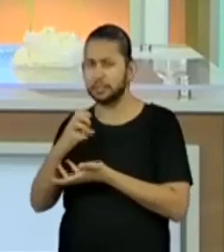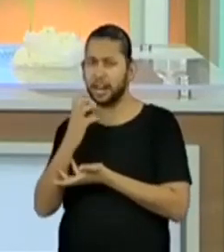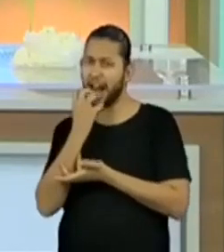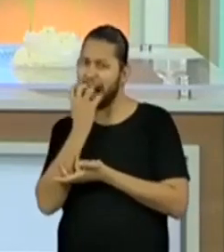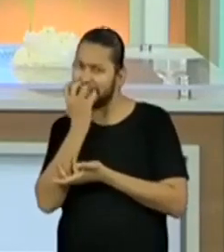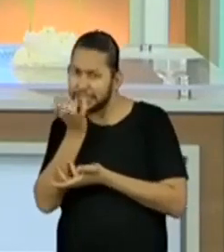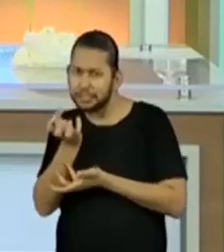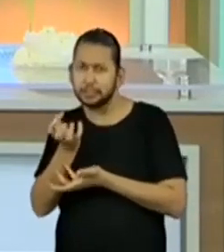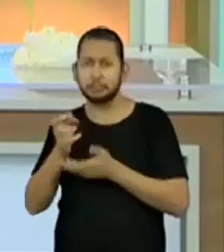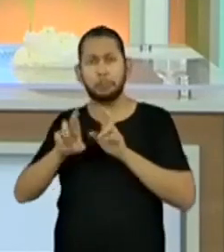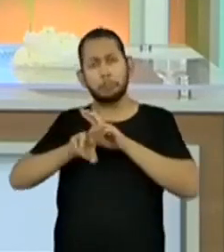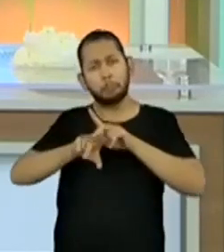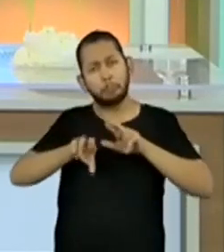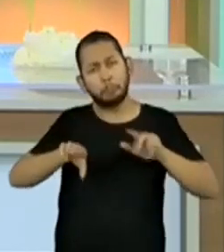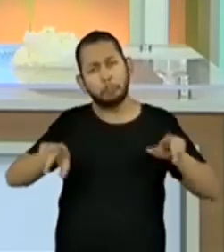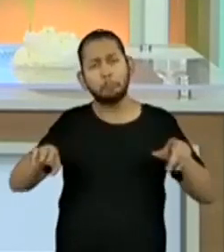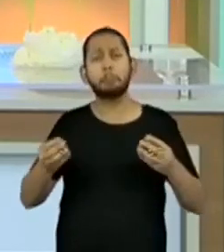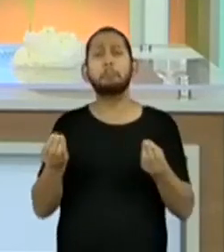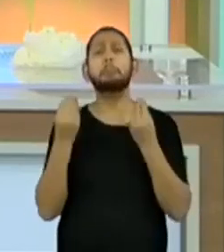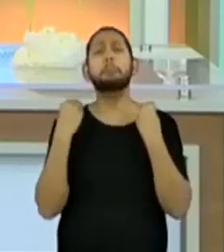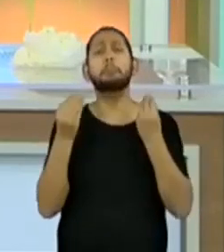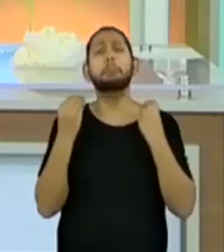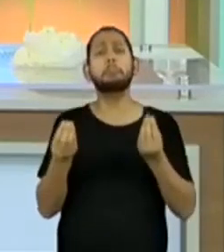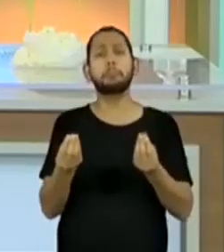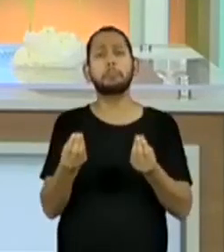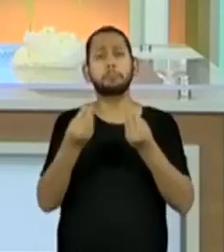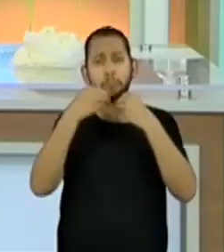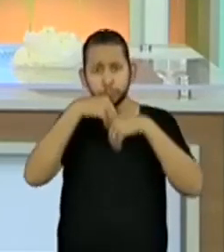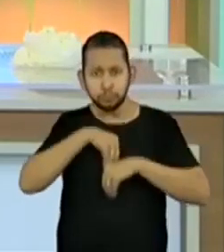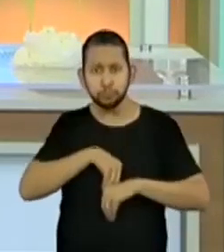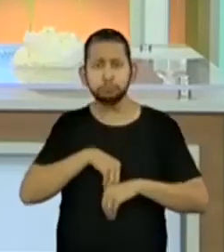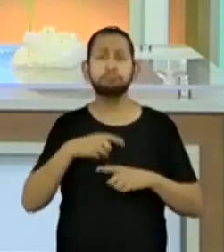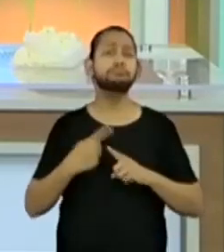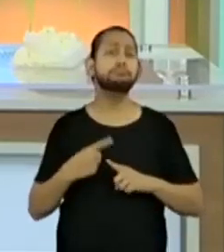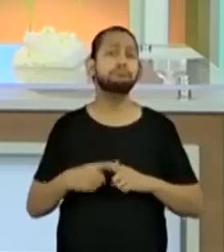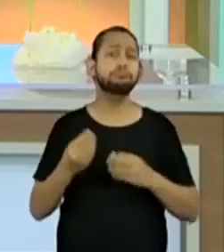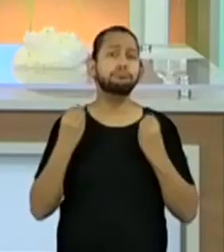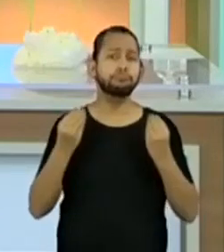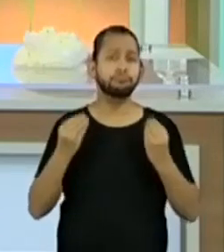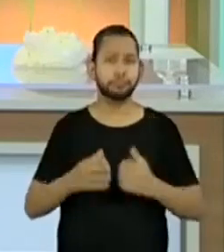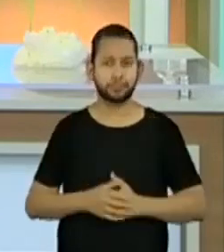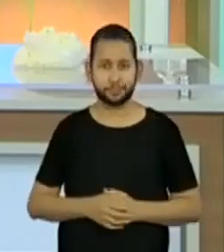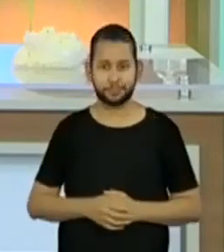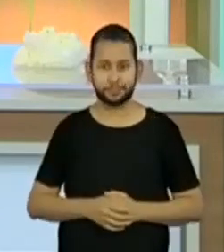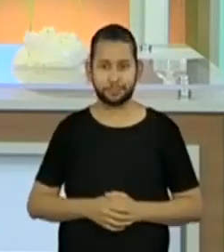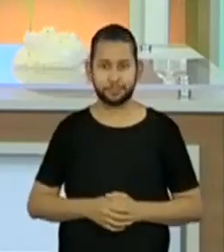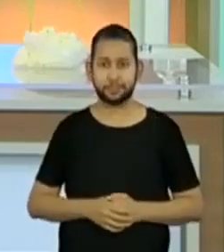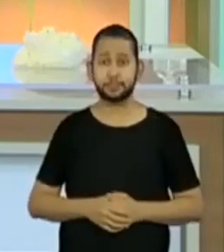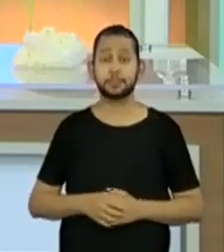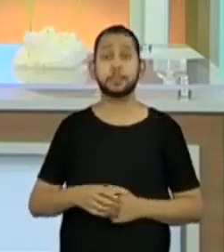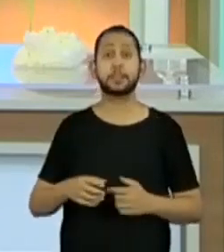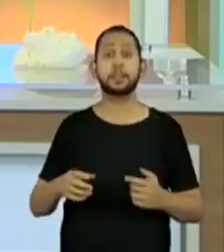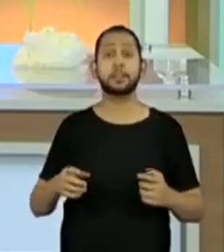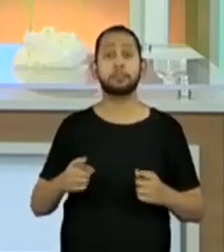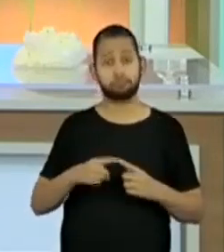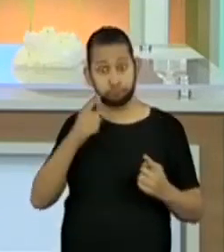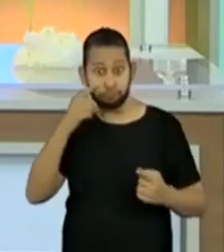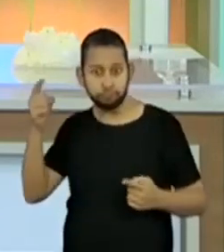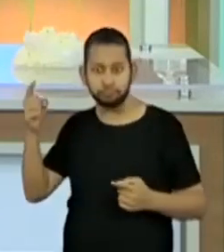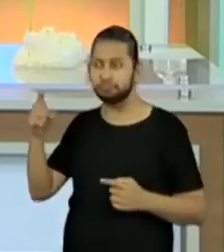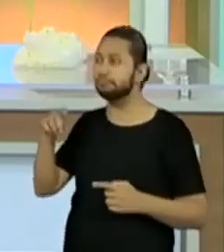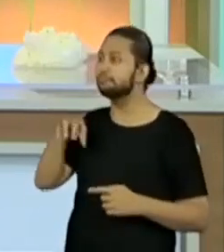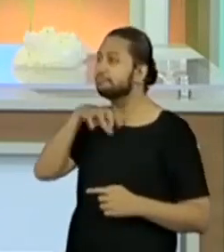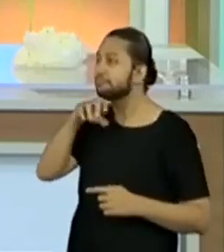a importância dos alimentos. Então vamos lá começar na tela? Os seres vivos e